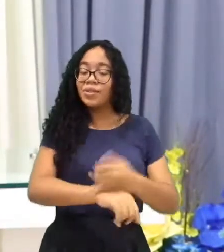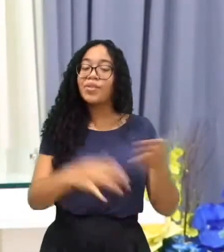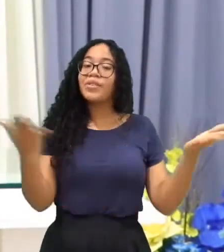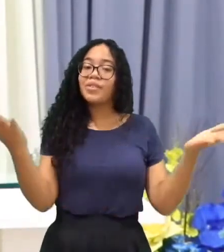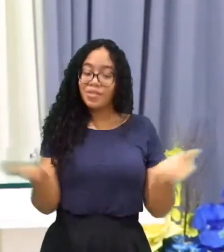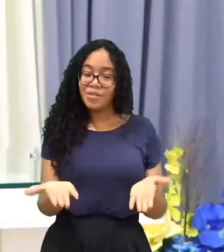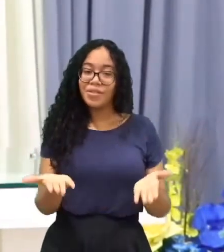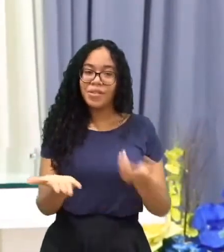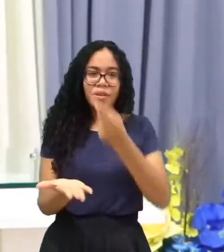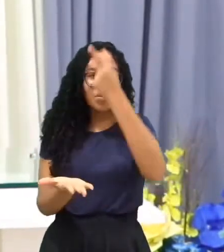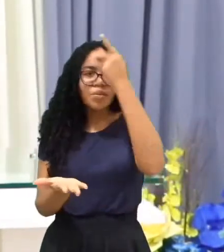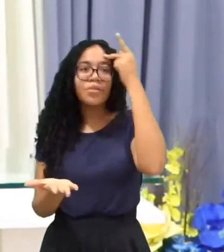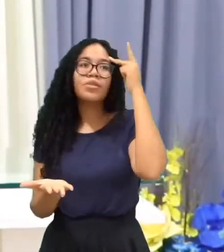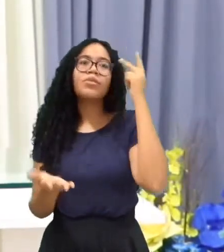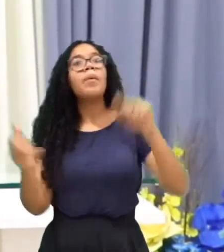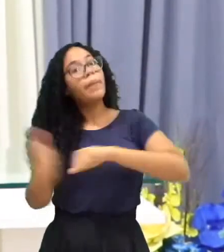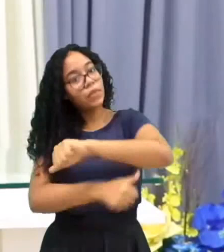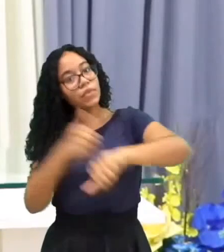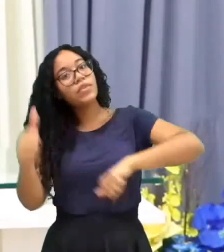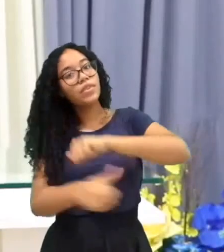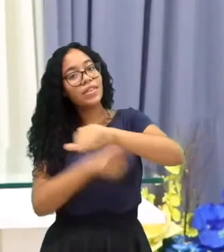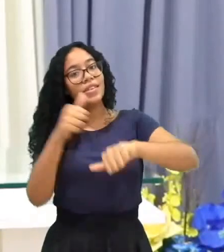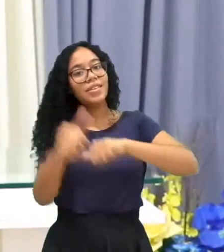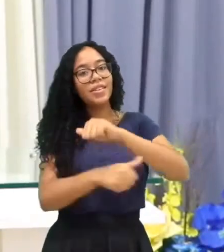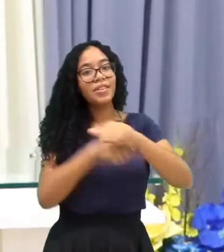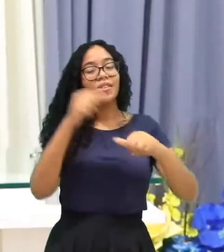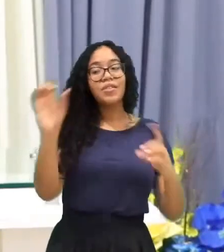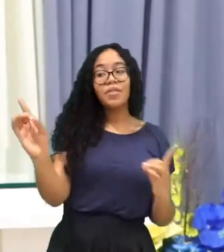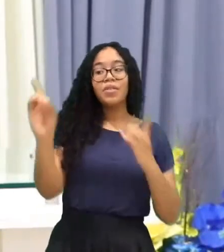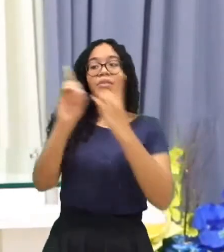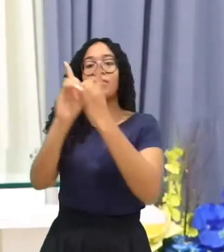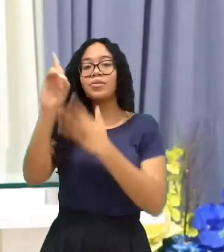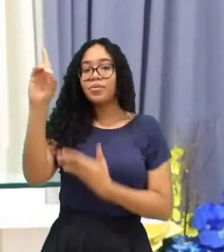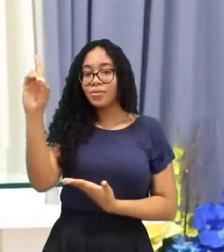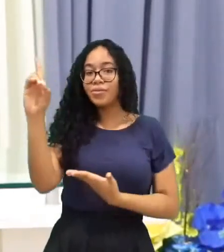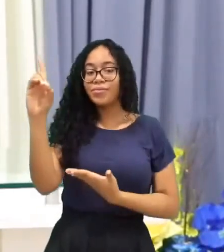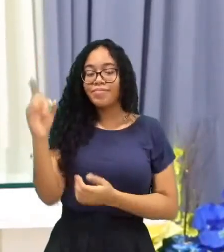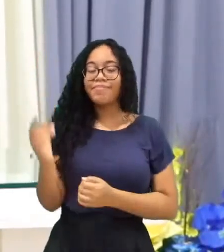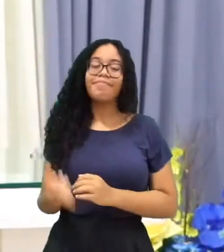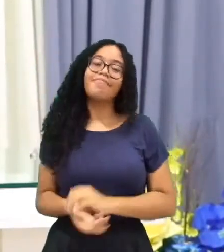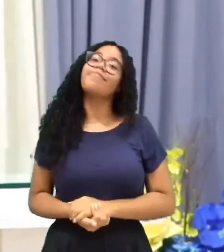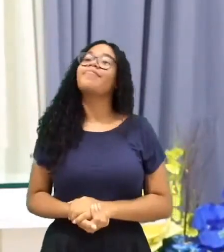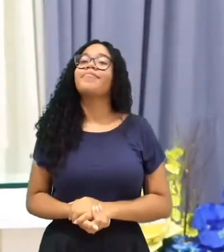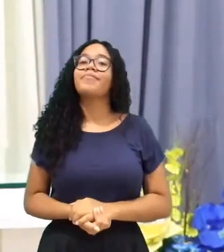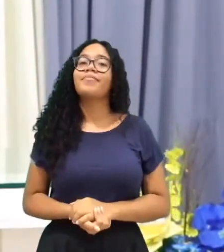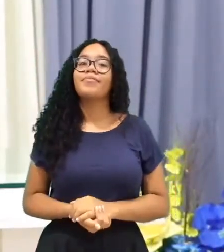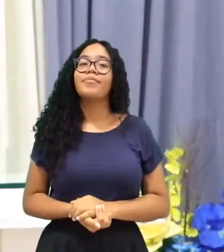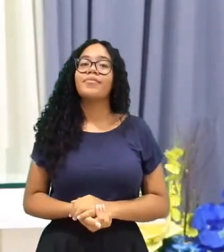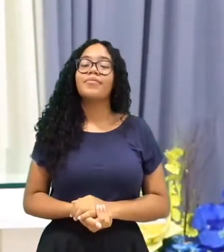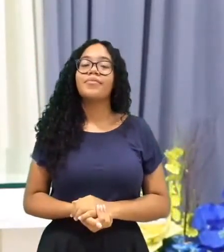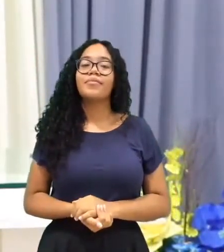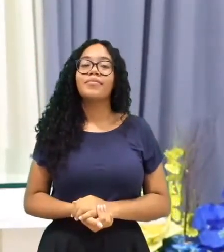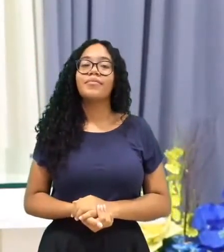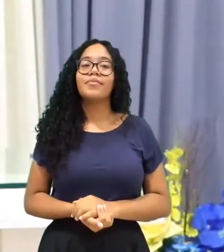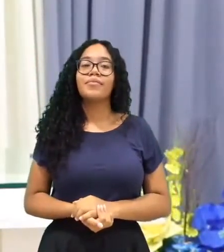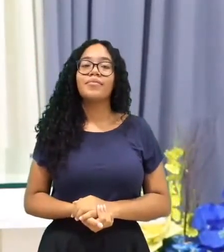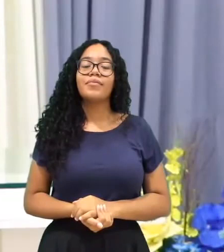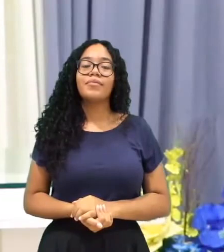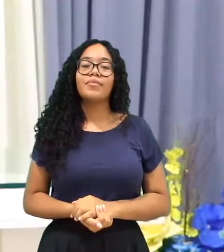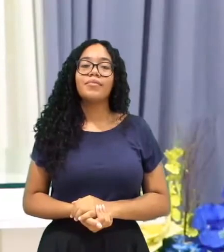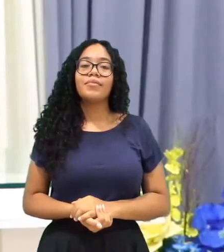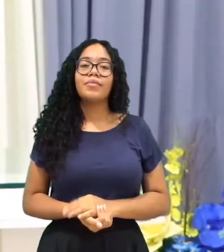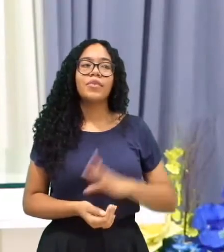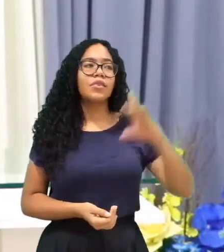que tivera um encontro com Deus. E Jacó aproveita e faz um voto. Deus não falou nada para